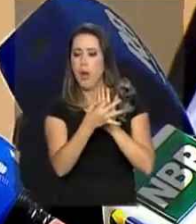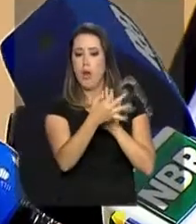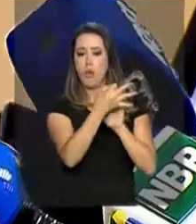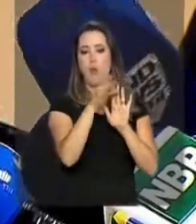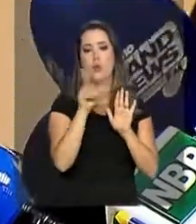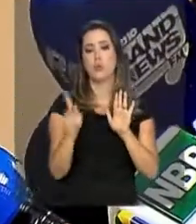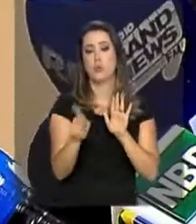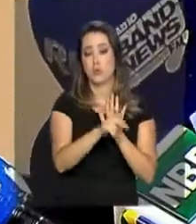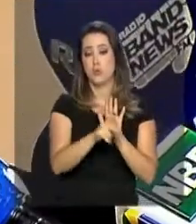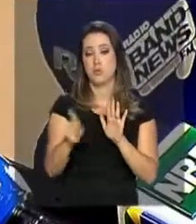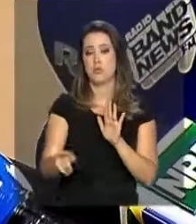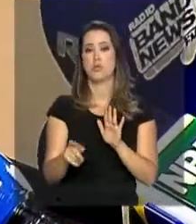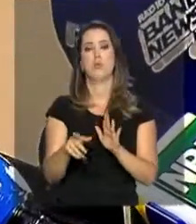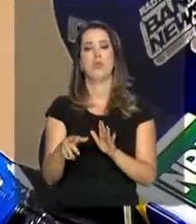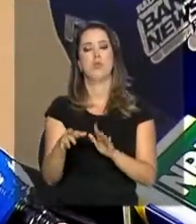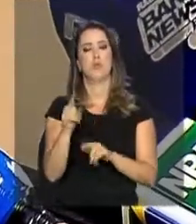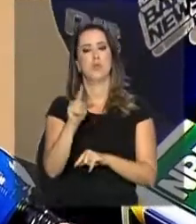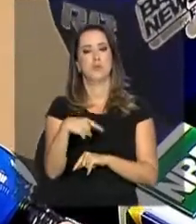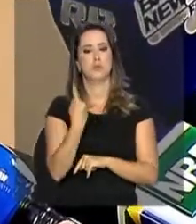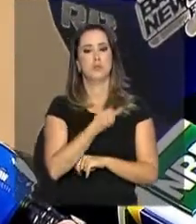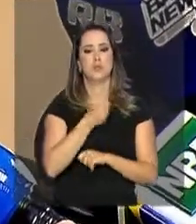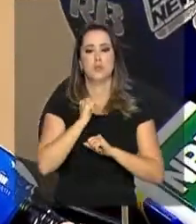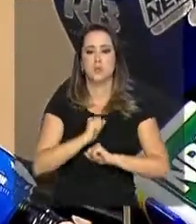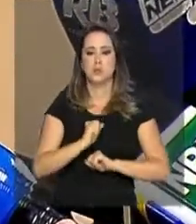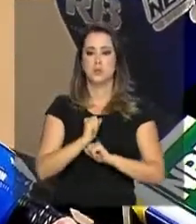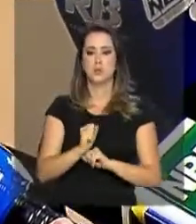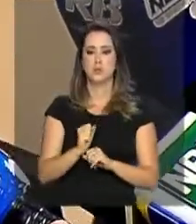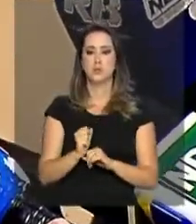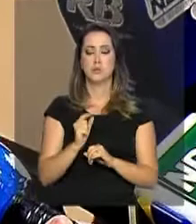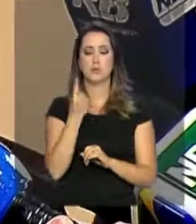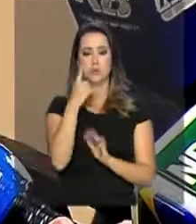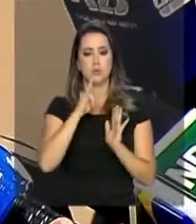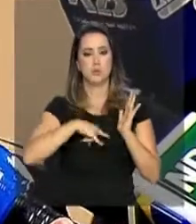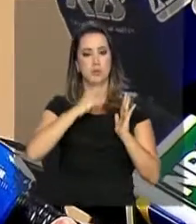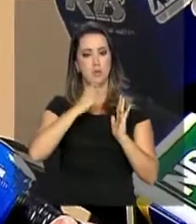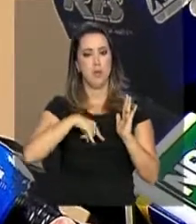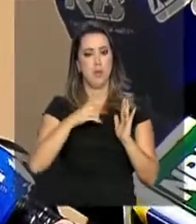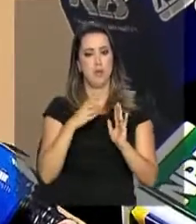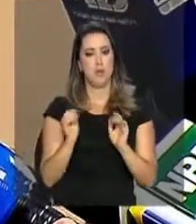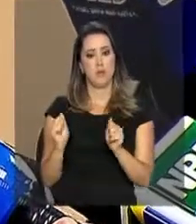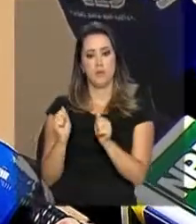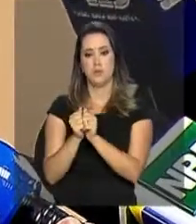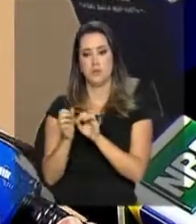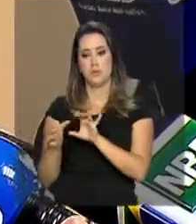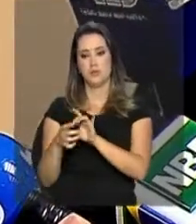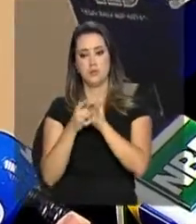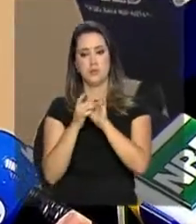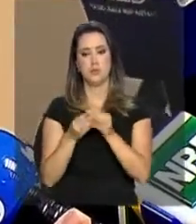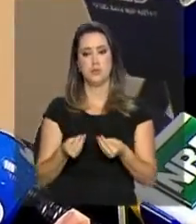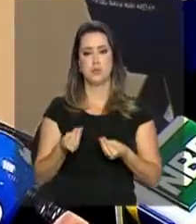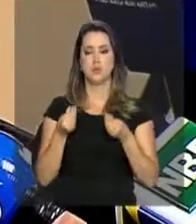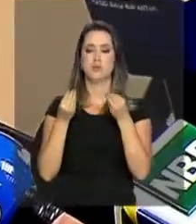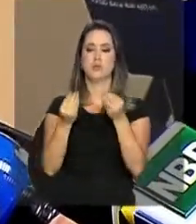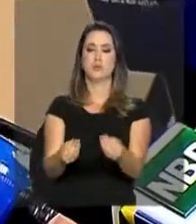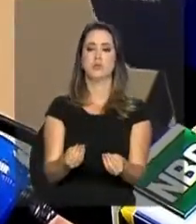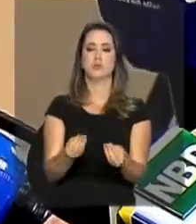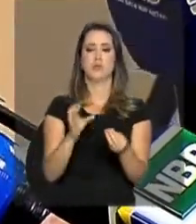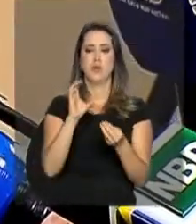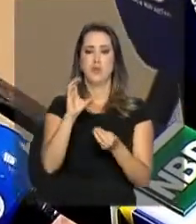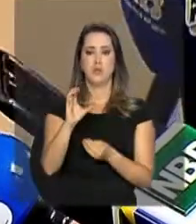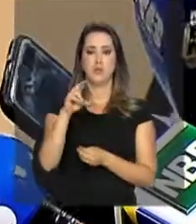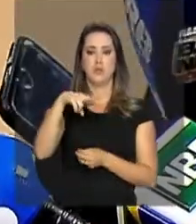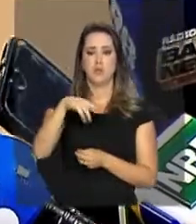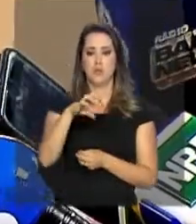acréscimo ou nós possamos colocar fazer um documento conjunto e encaminhar pra para o cene